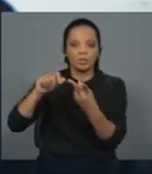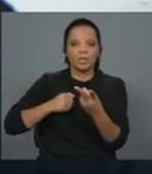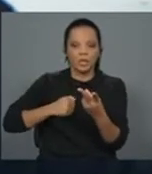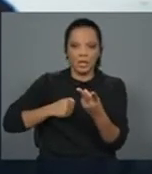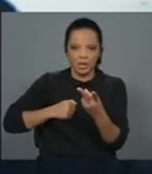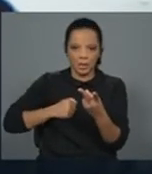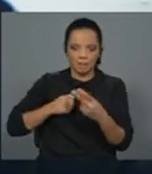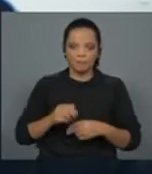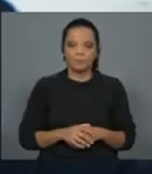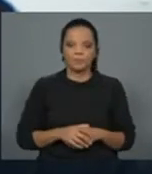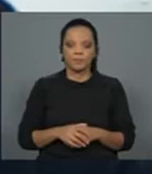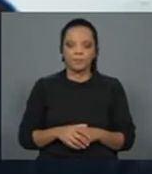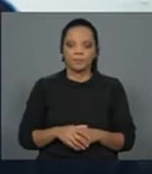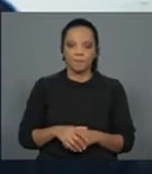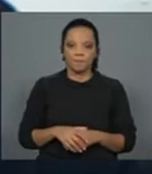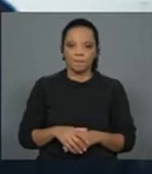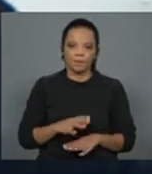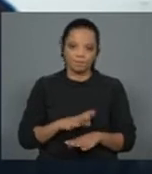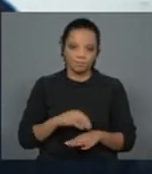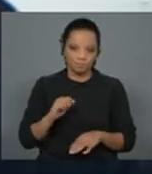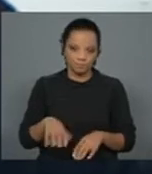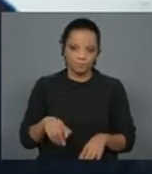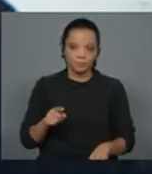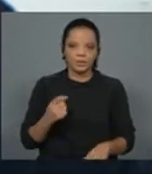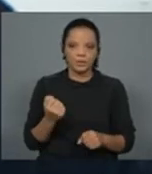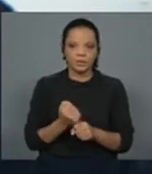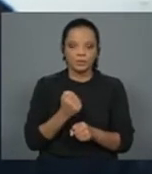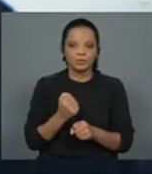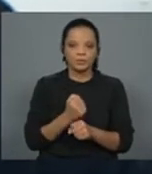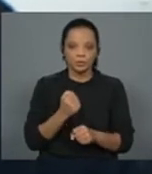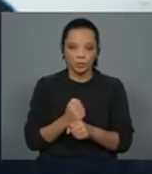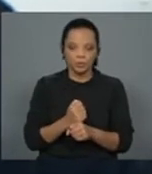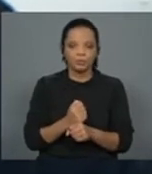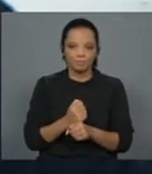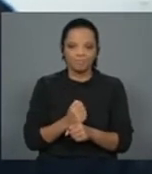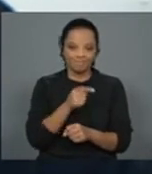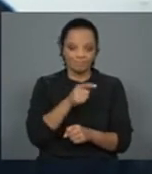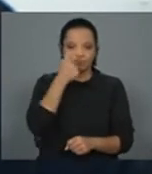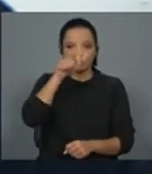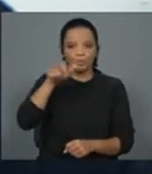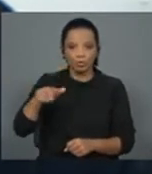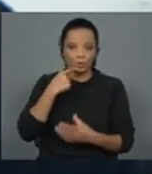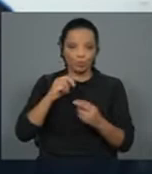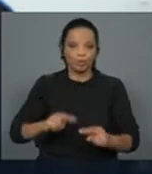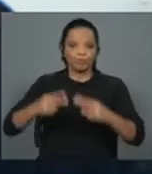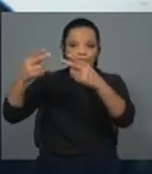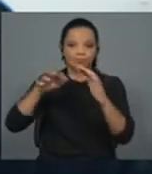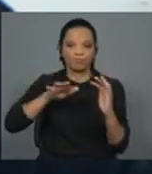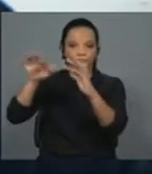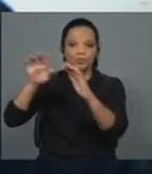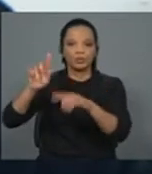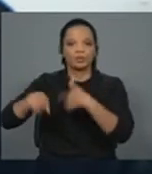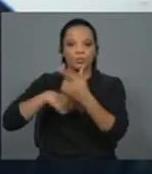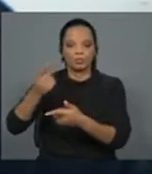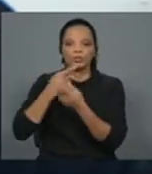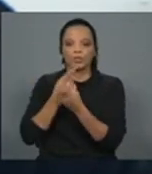Portanto, em reconhecimento dos serviços do Frederico Machado, portanto, muitas dessas pessoas que migraram voltaram, como disse,